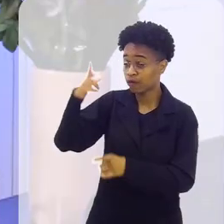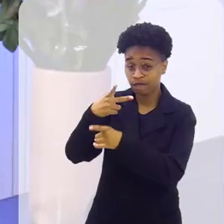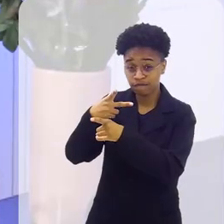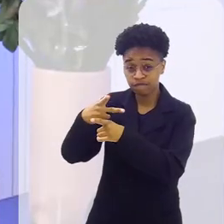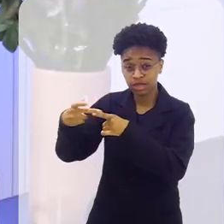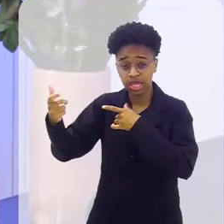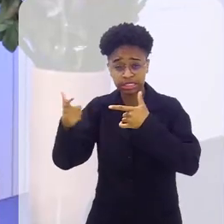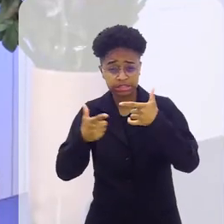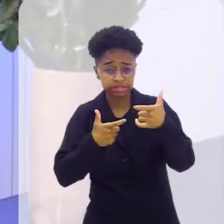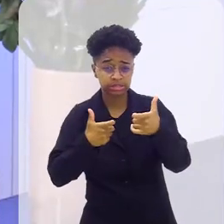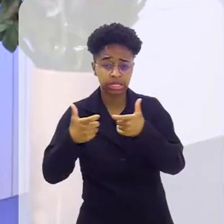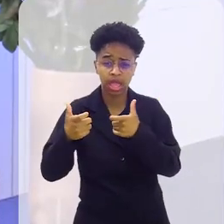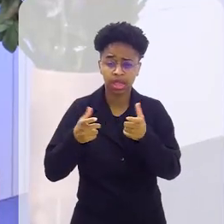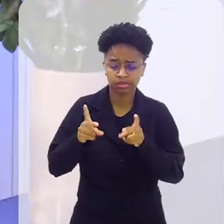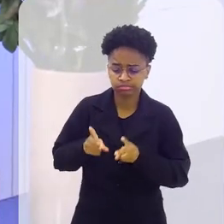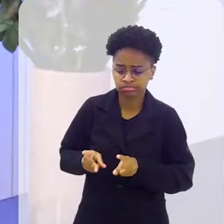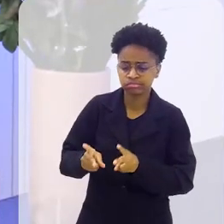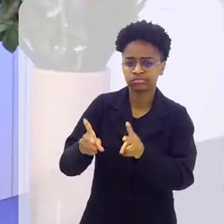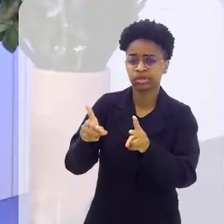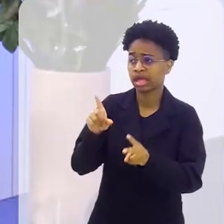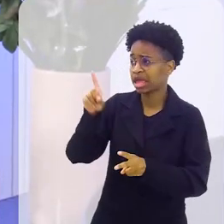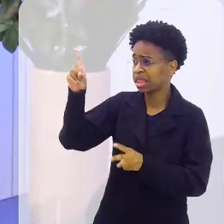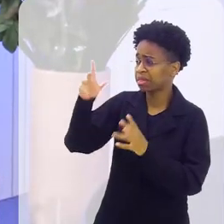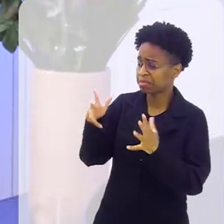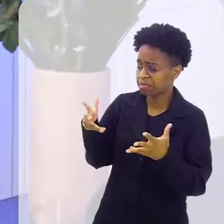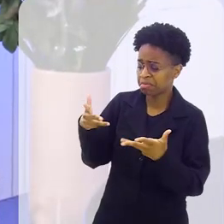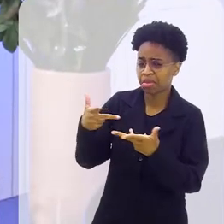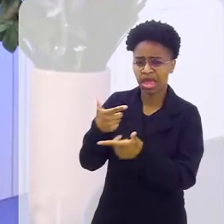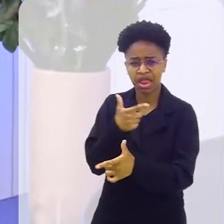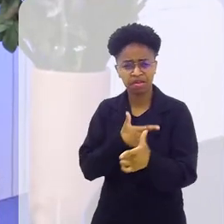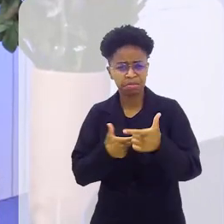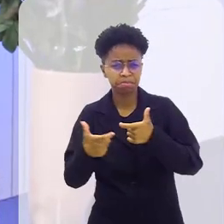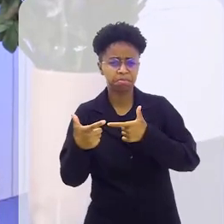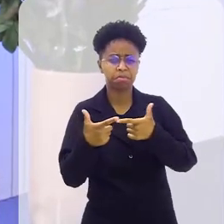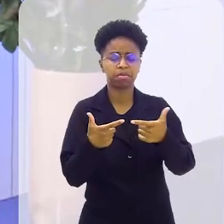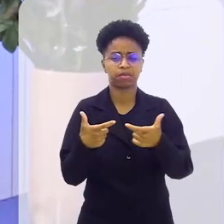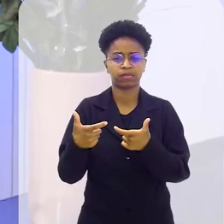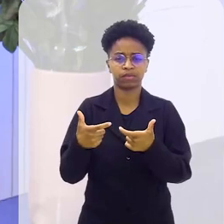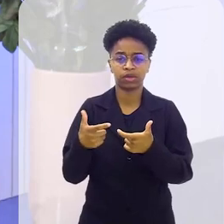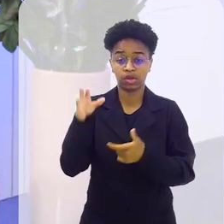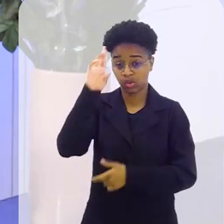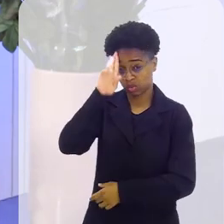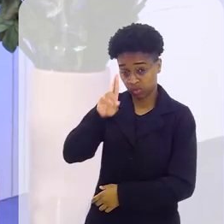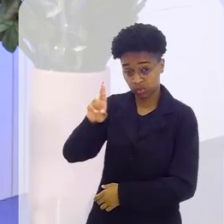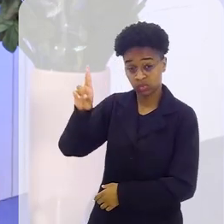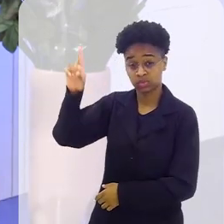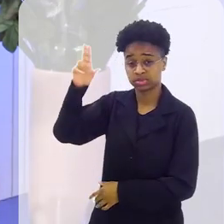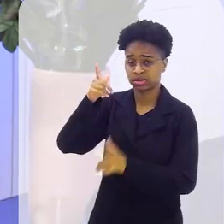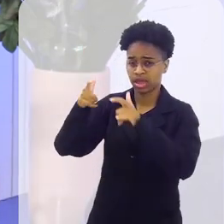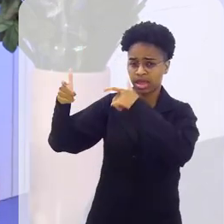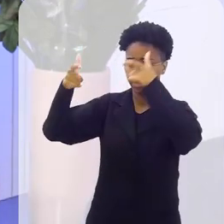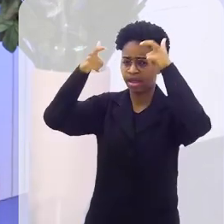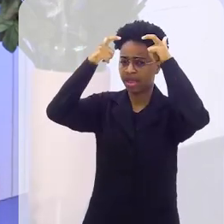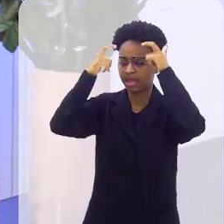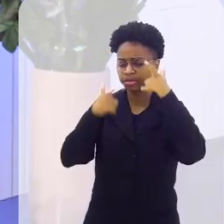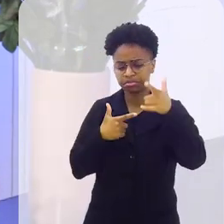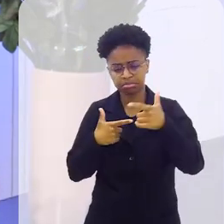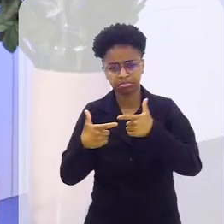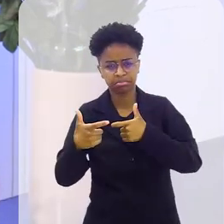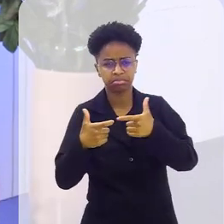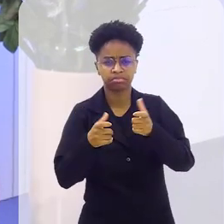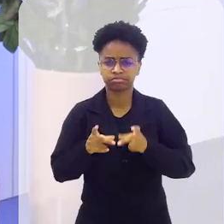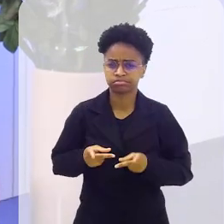das Batalhas para sempre, Ele é tremendo nas guerras. O Senhor é o Rei